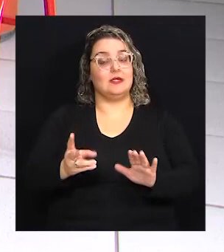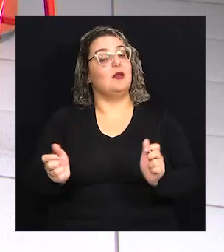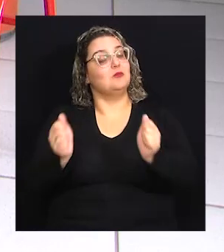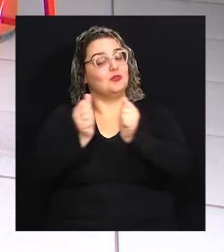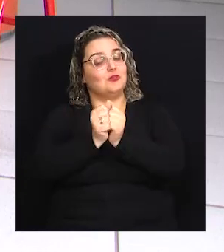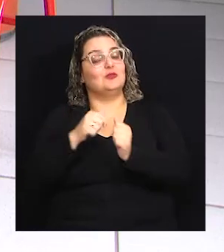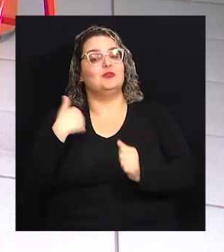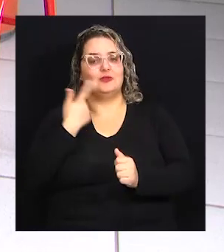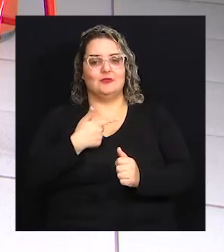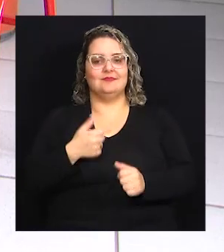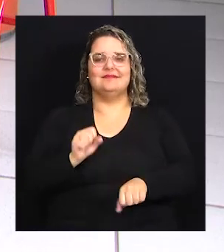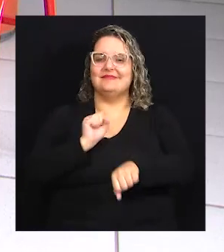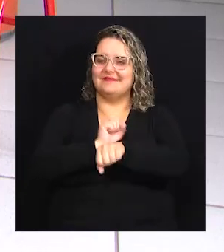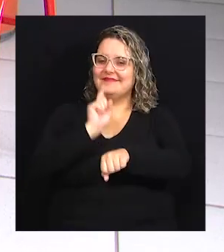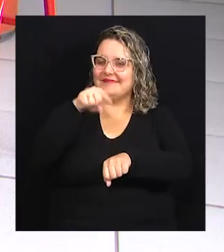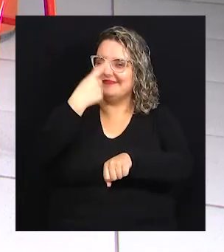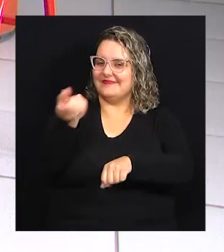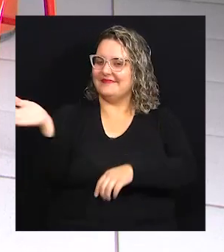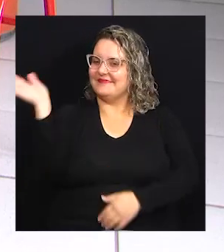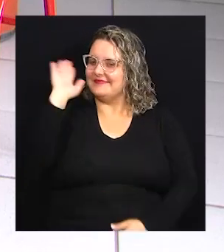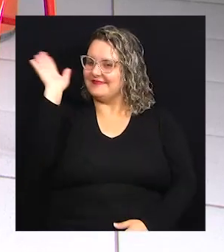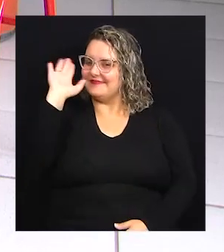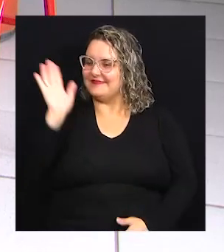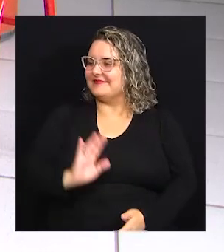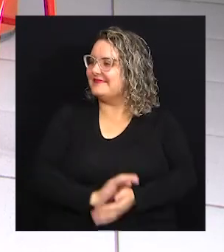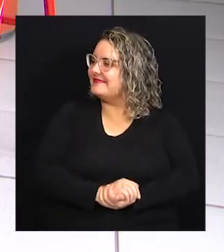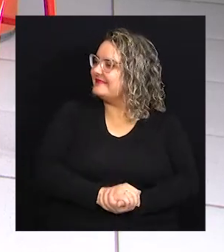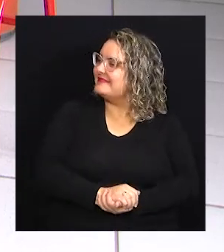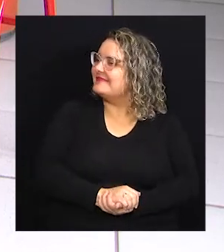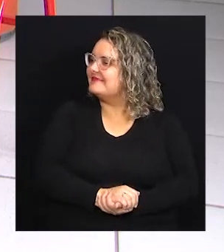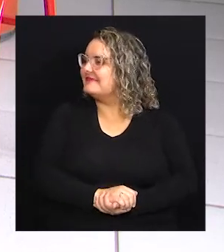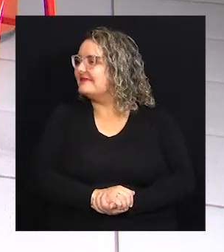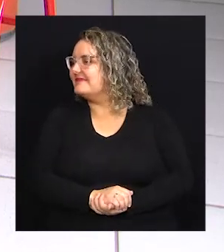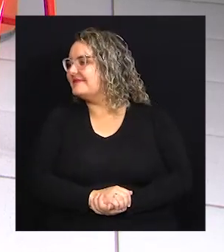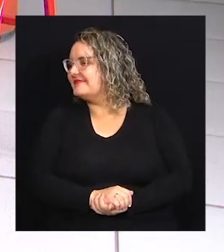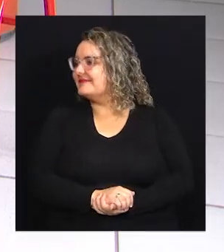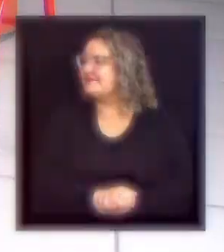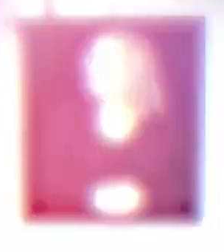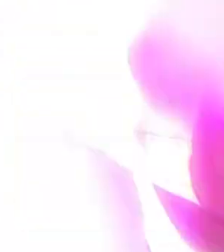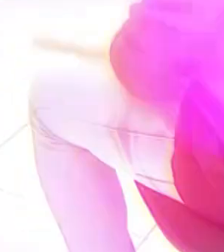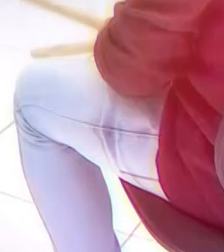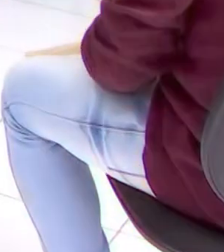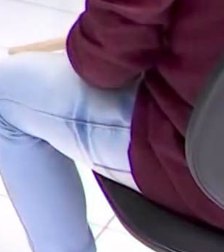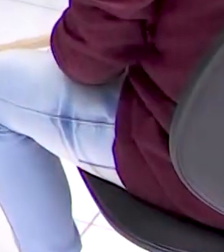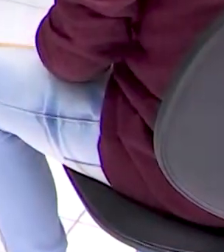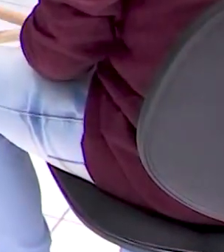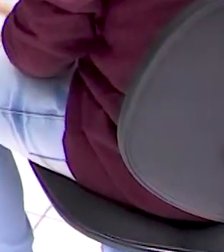aqui, mas fica sempre aí com a gente e eu aguardo vocês na próxima edição. Tchau, tchau!